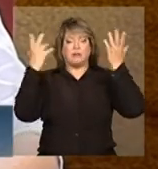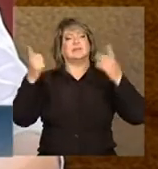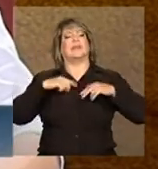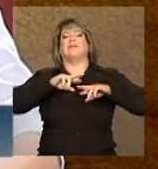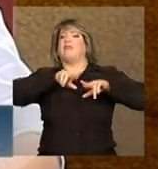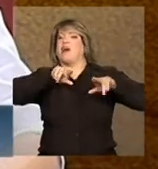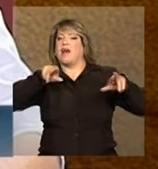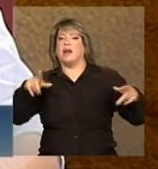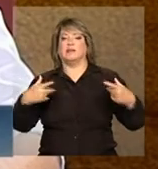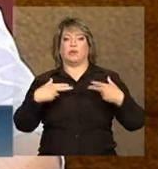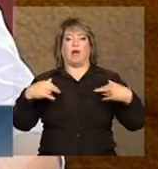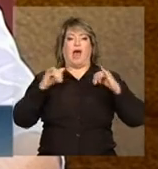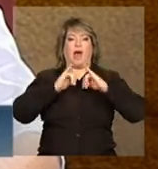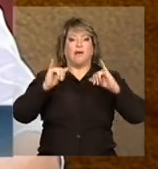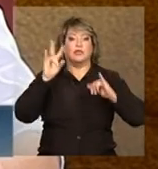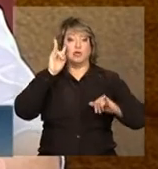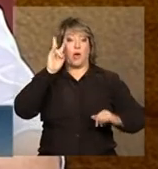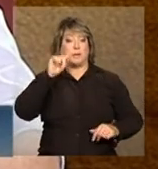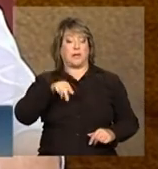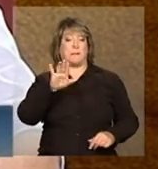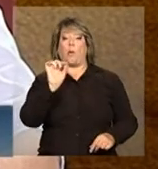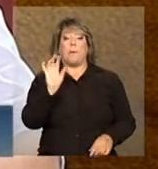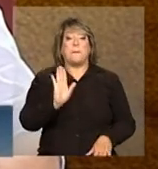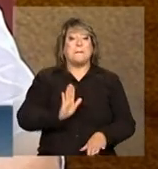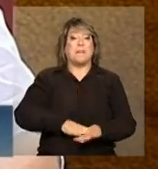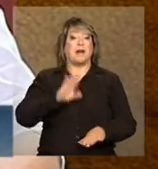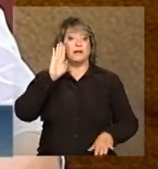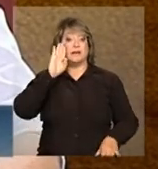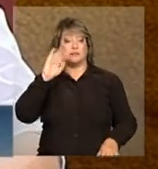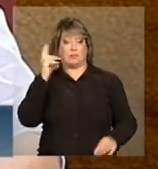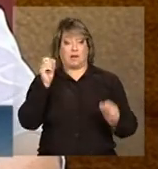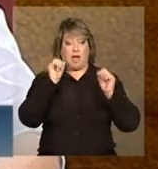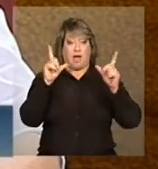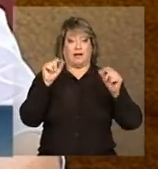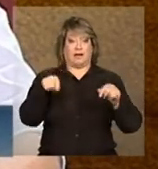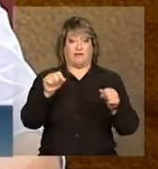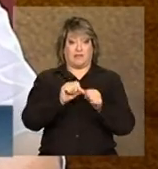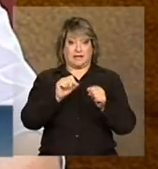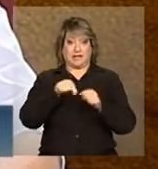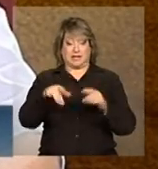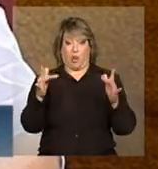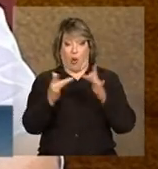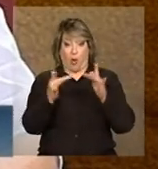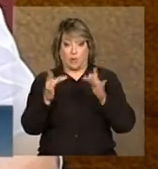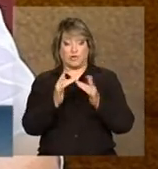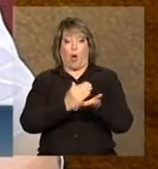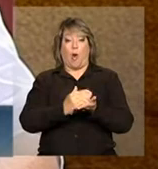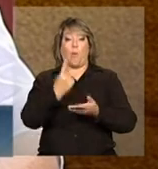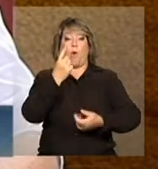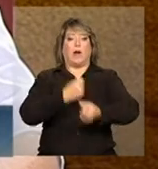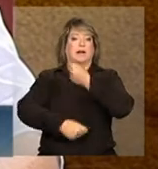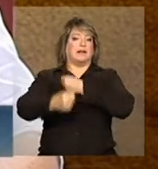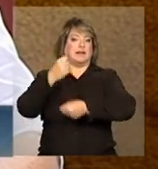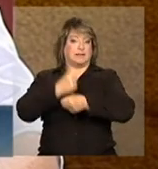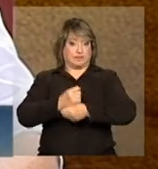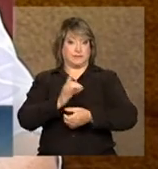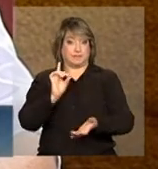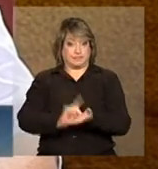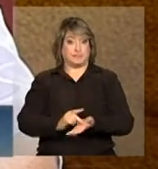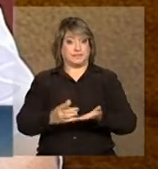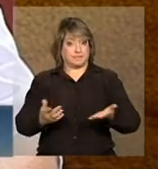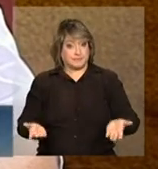de iniciativas voltadas para isso. Mas o que mais despertou, e esse nosso contato ele iniciou há um ano atrás,